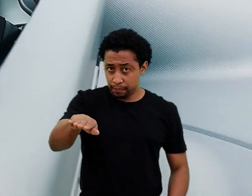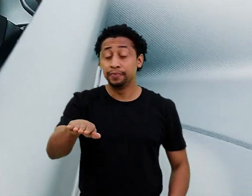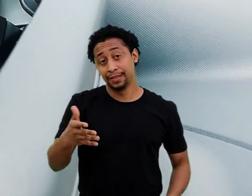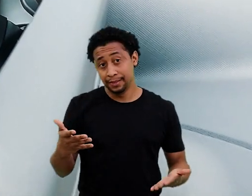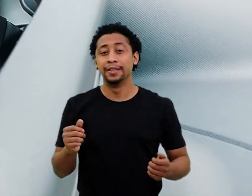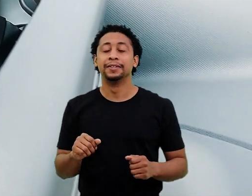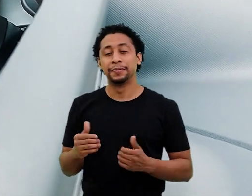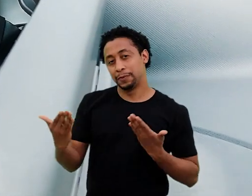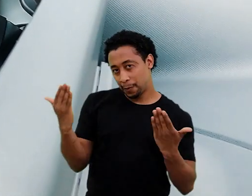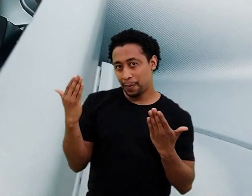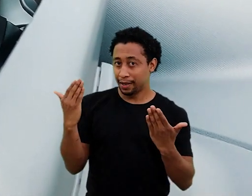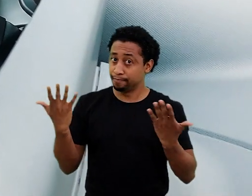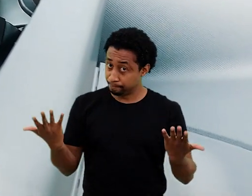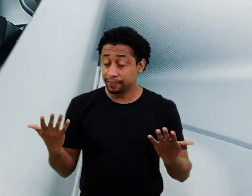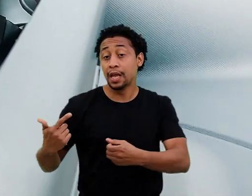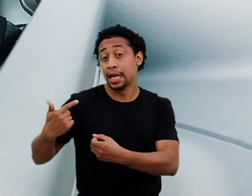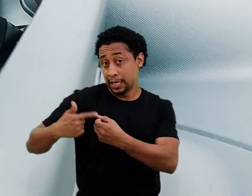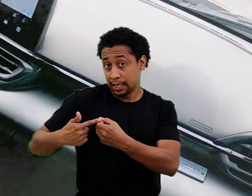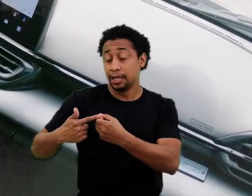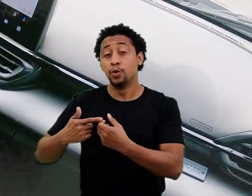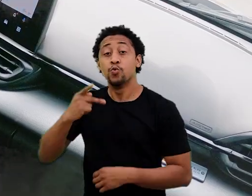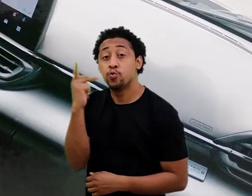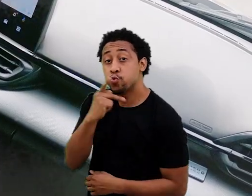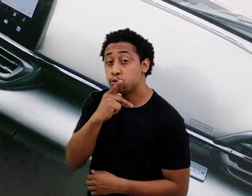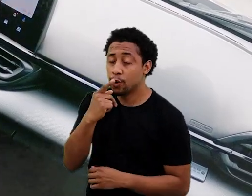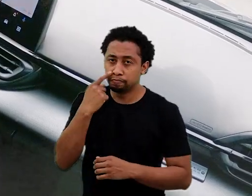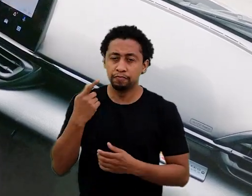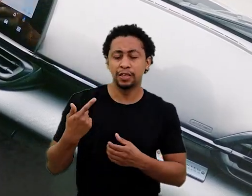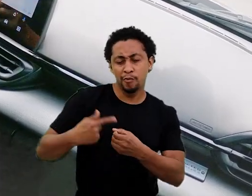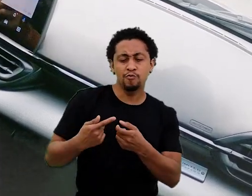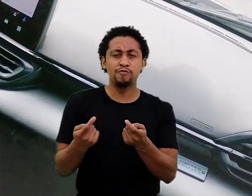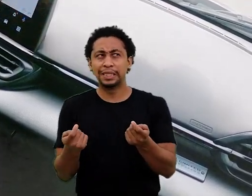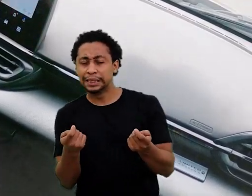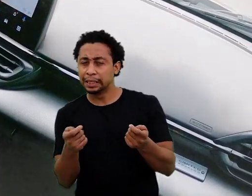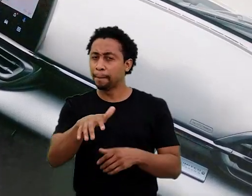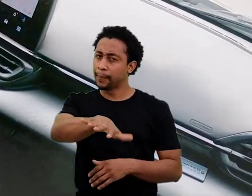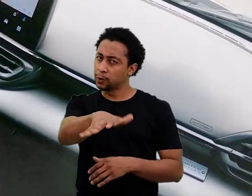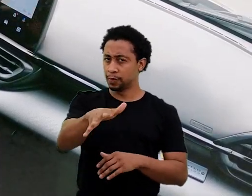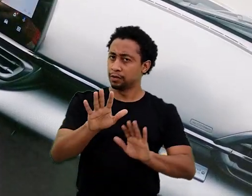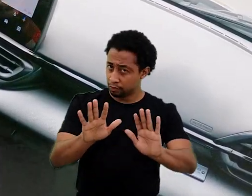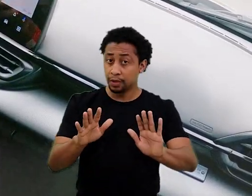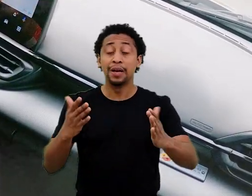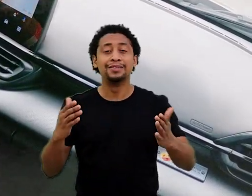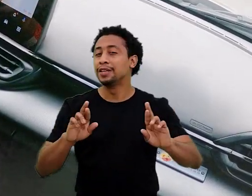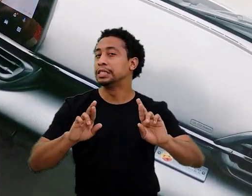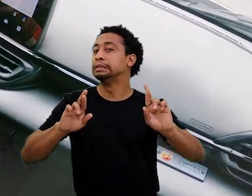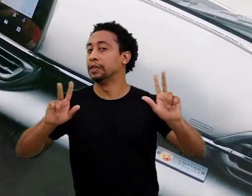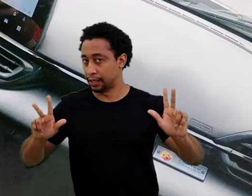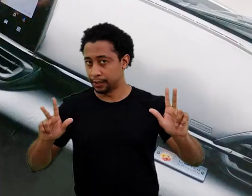por litro quando a gente considera gasolina. E aí uma coisa muito curiosa, pessoal, é que a diferença entre o